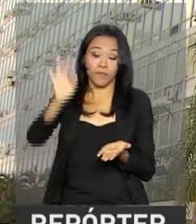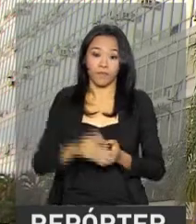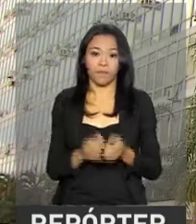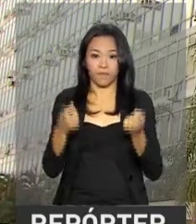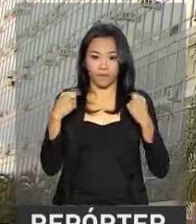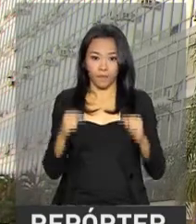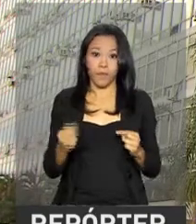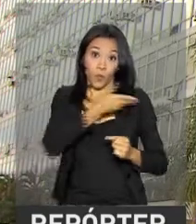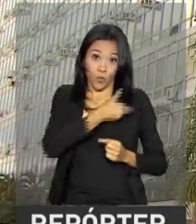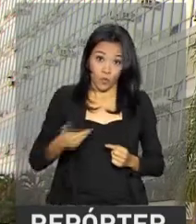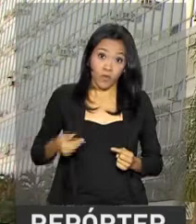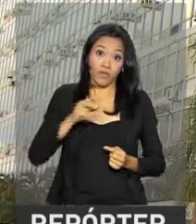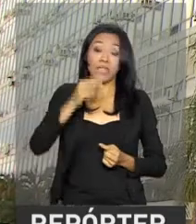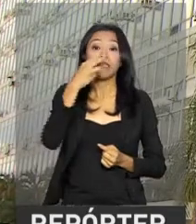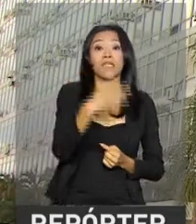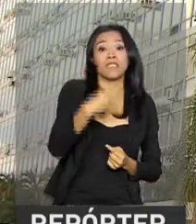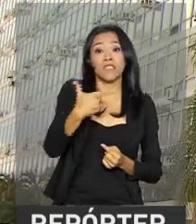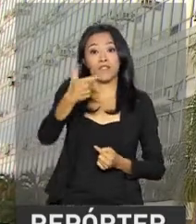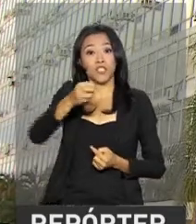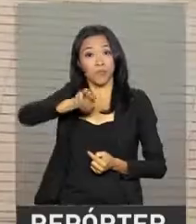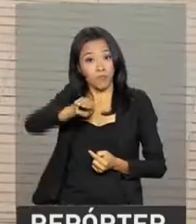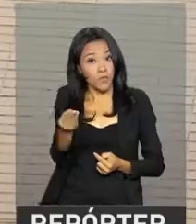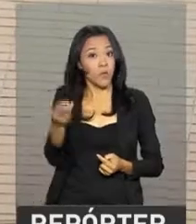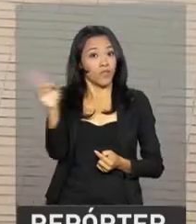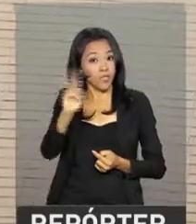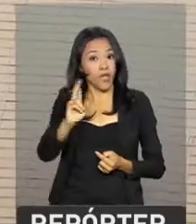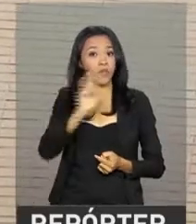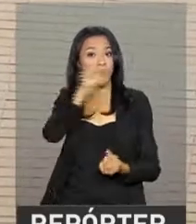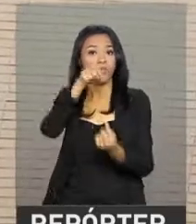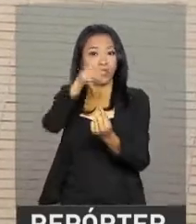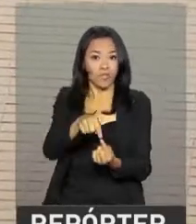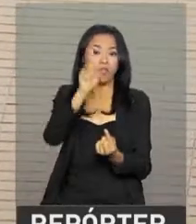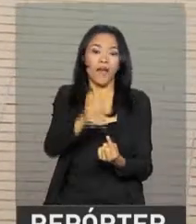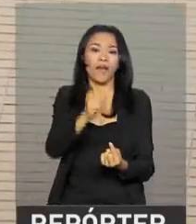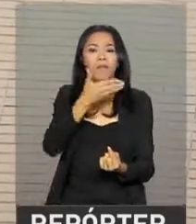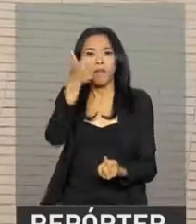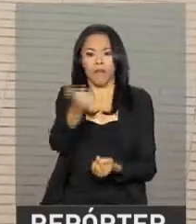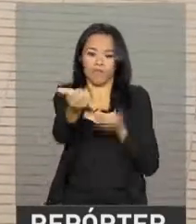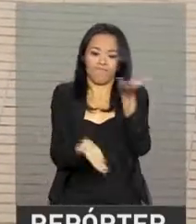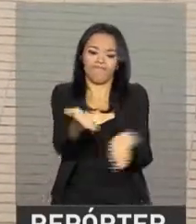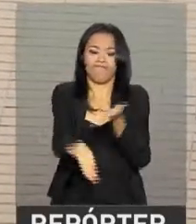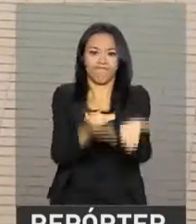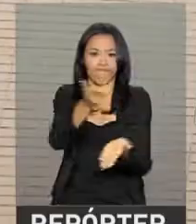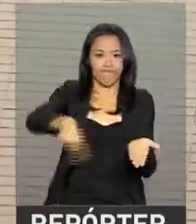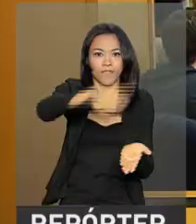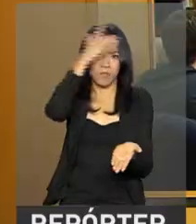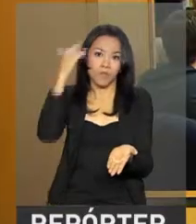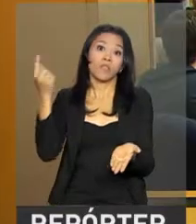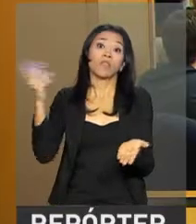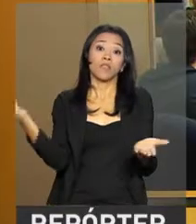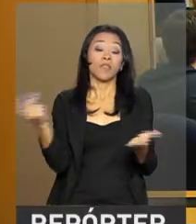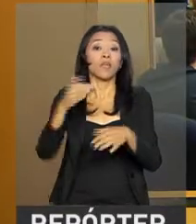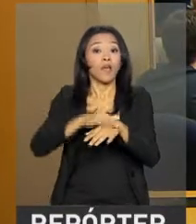O governo irá destinar 320 milhões de reais para ampliar e qualificar o atendimento aos pacientes de saúde mental.